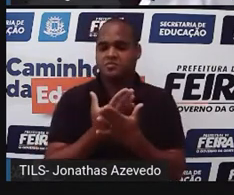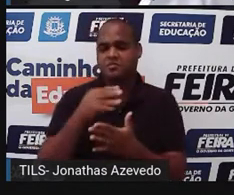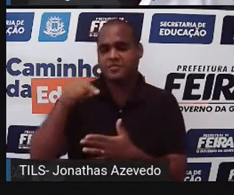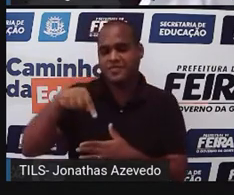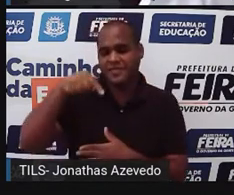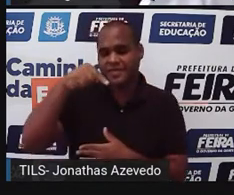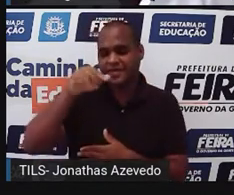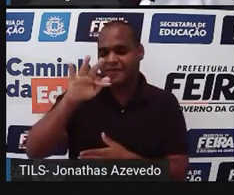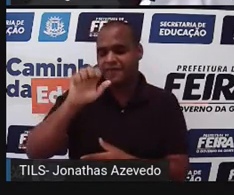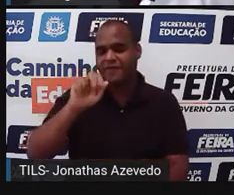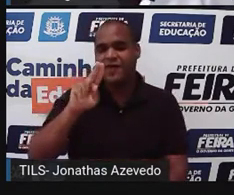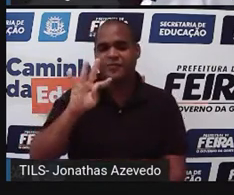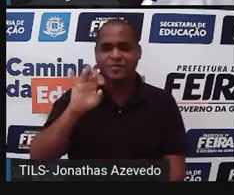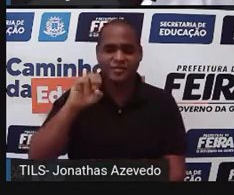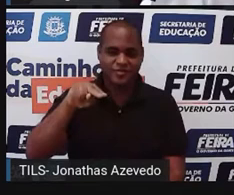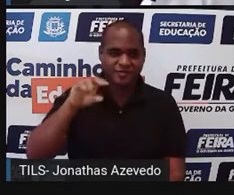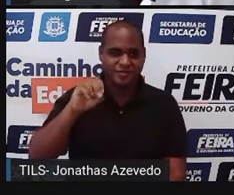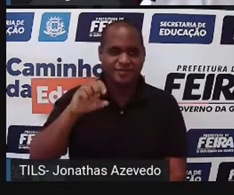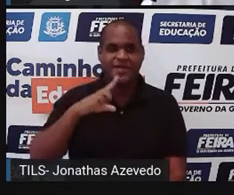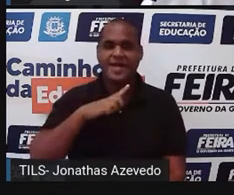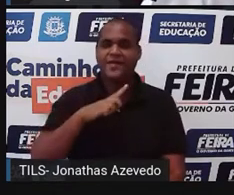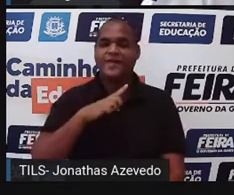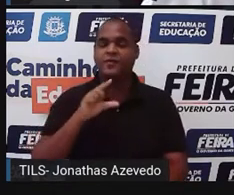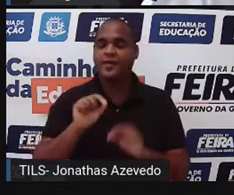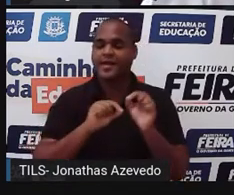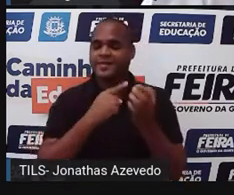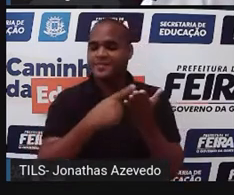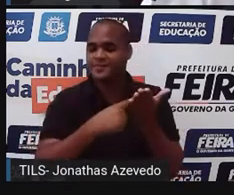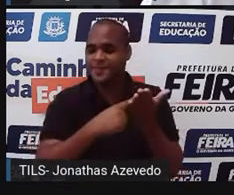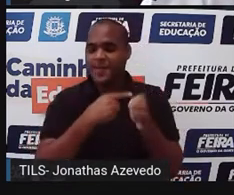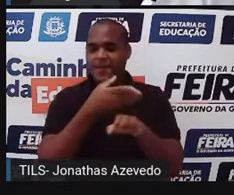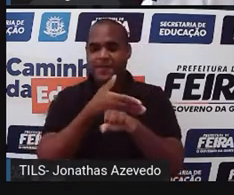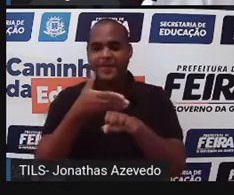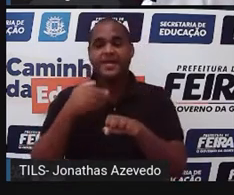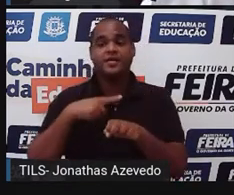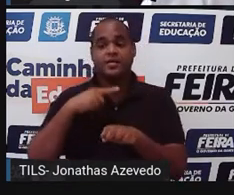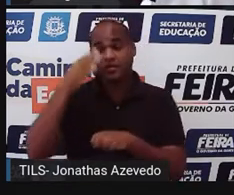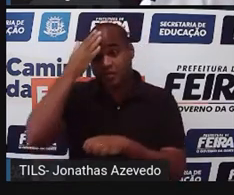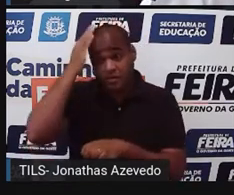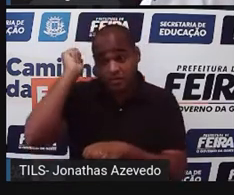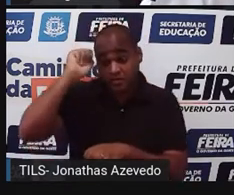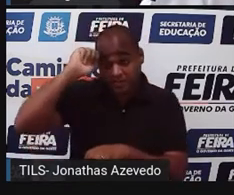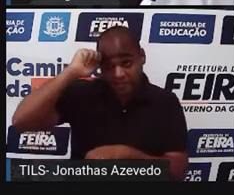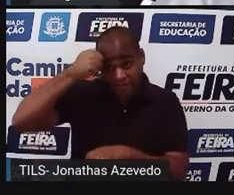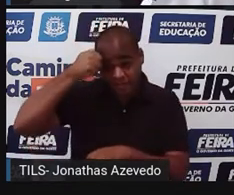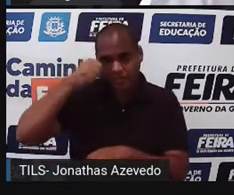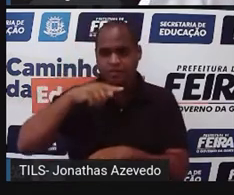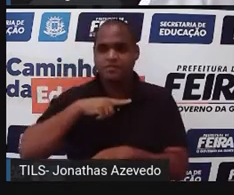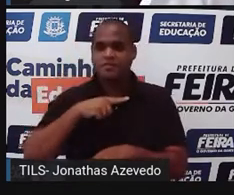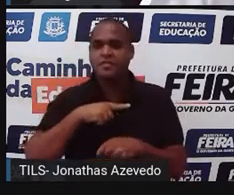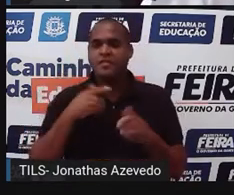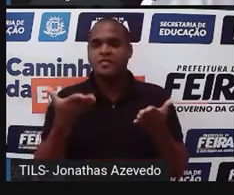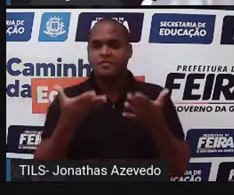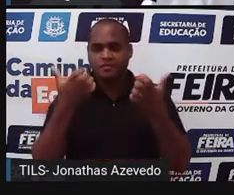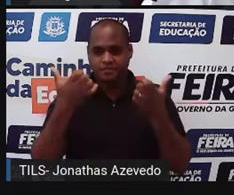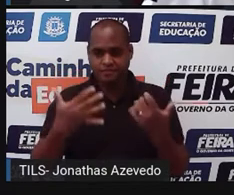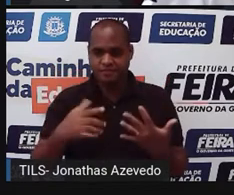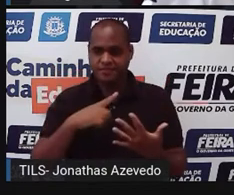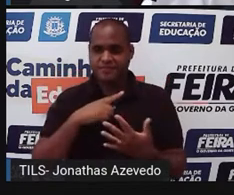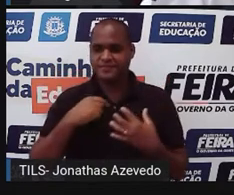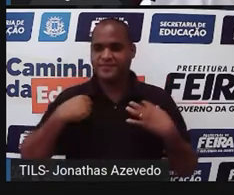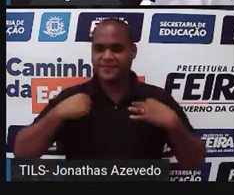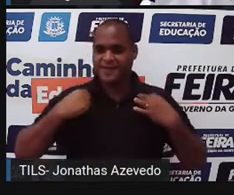Faustino Dias Lima Eu tenho pele branca meu cabelo ele é preto nesse momento estou com uma